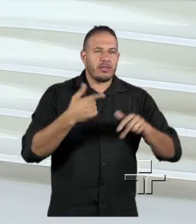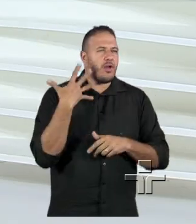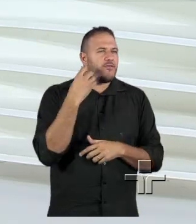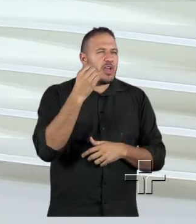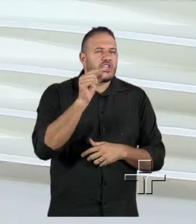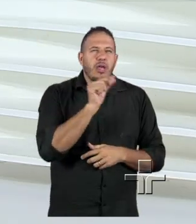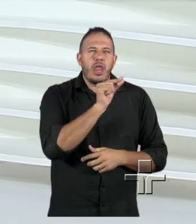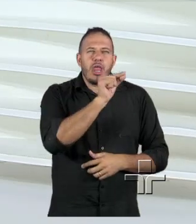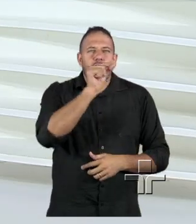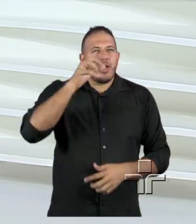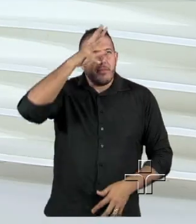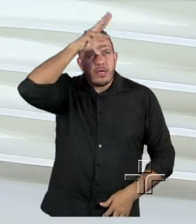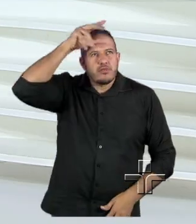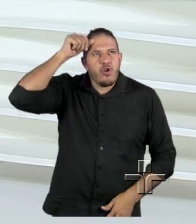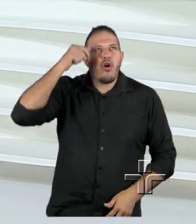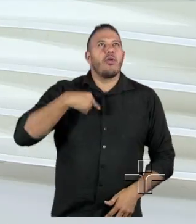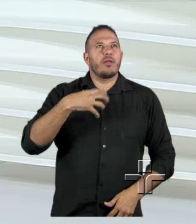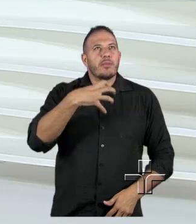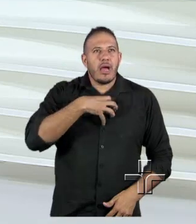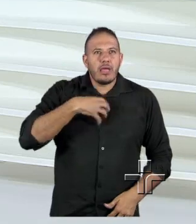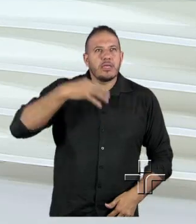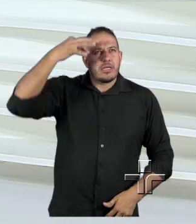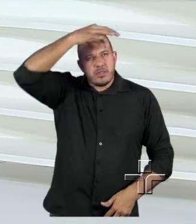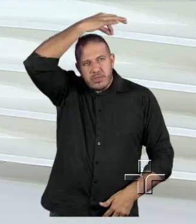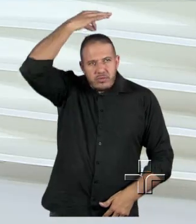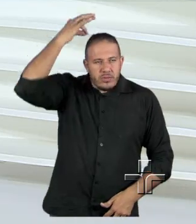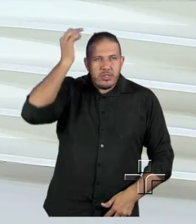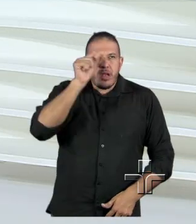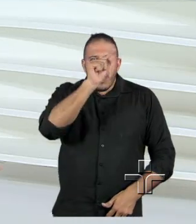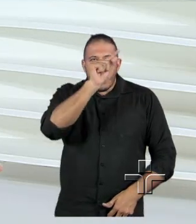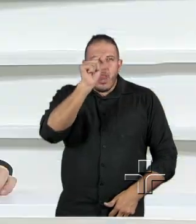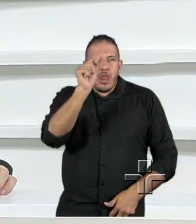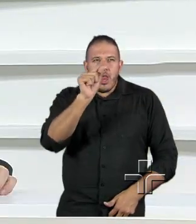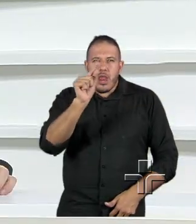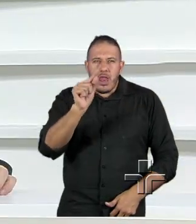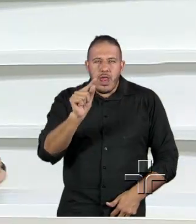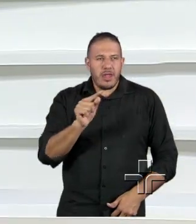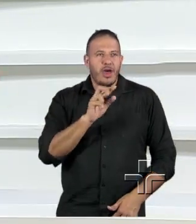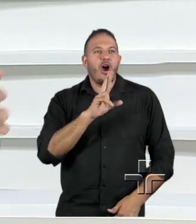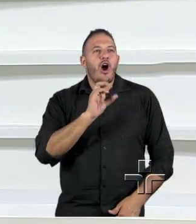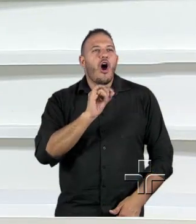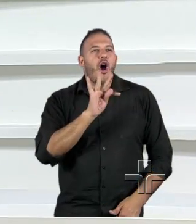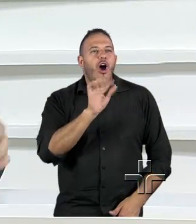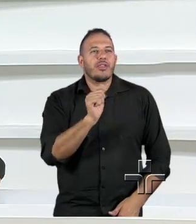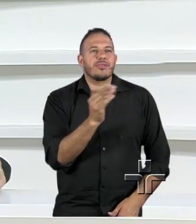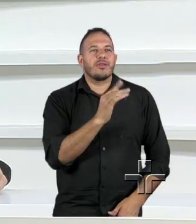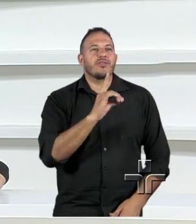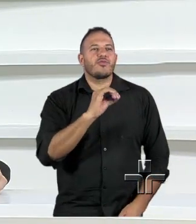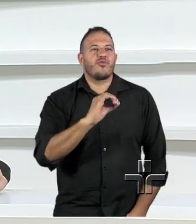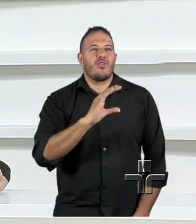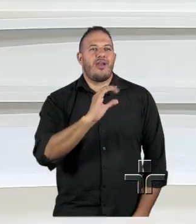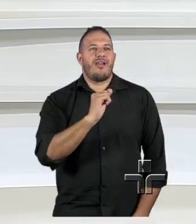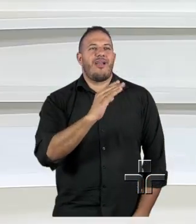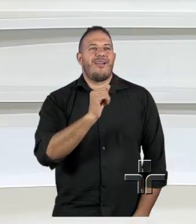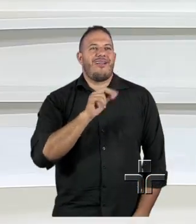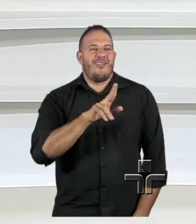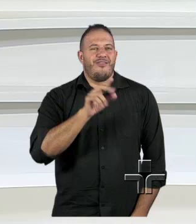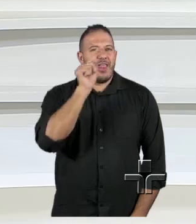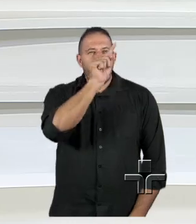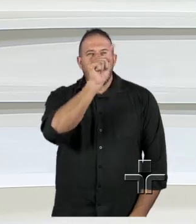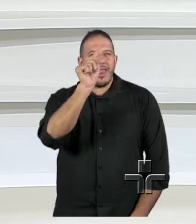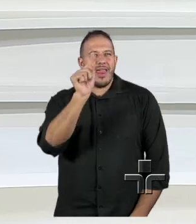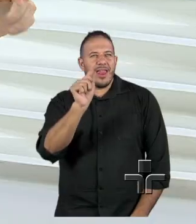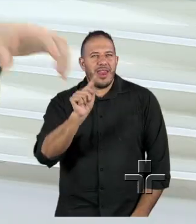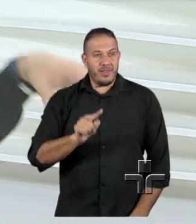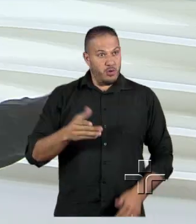Amazônia, depois Espírito Santo, fiz a rota do cacau. Se o cacau é todo nacional, você tem que importar? Uma parte relevante.